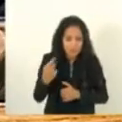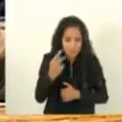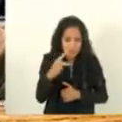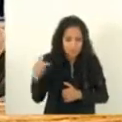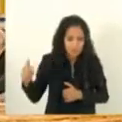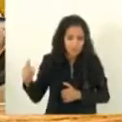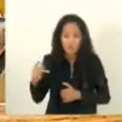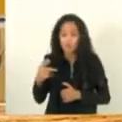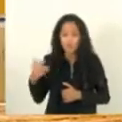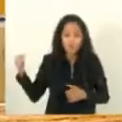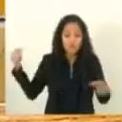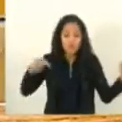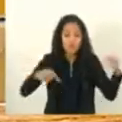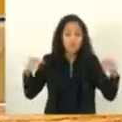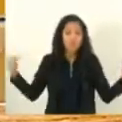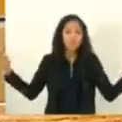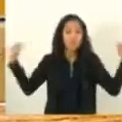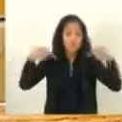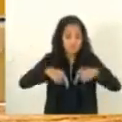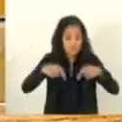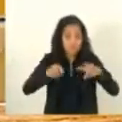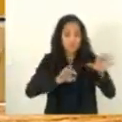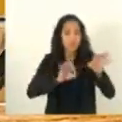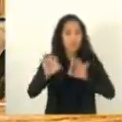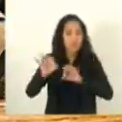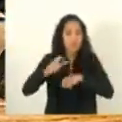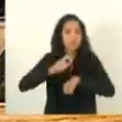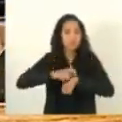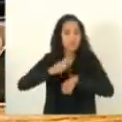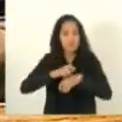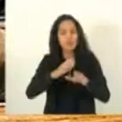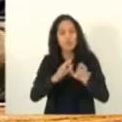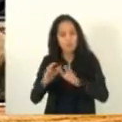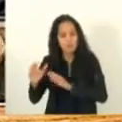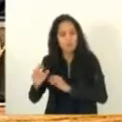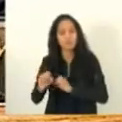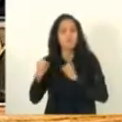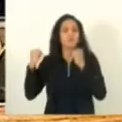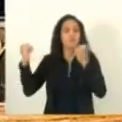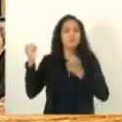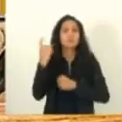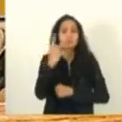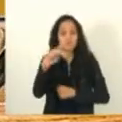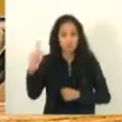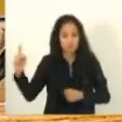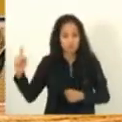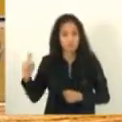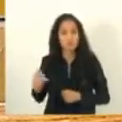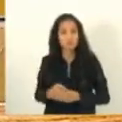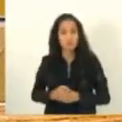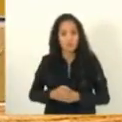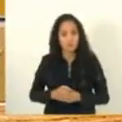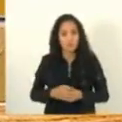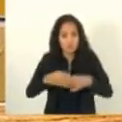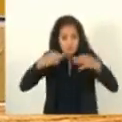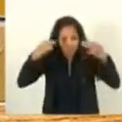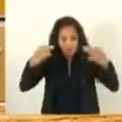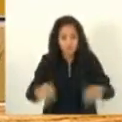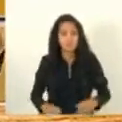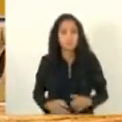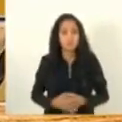aqui, essa organização de vocês, essa força de vocês, com